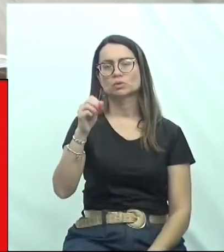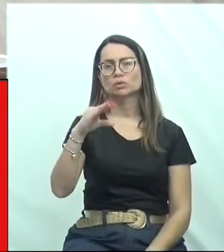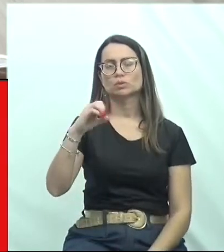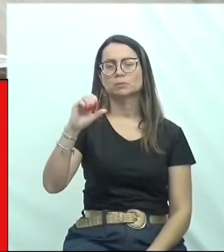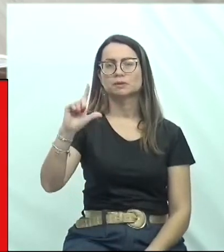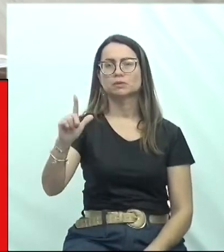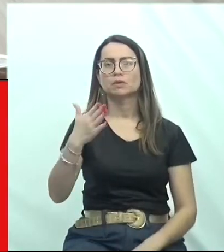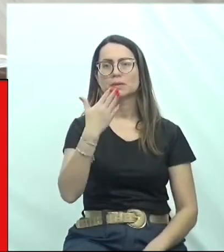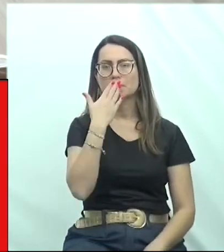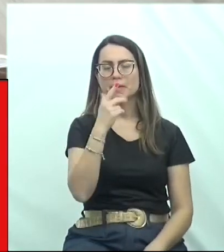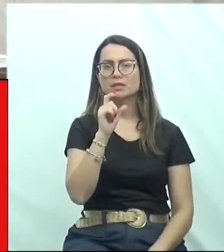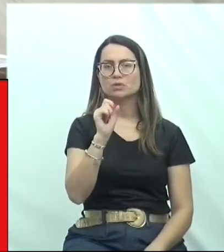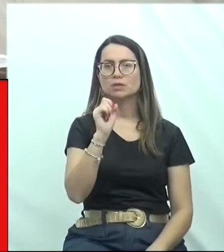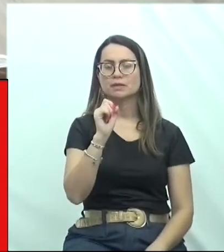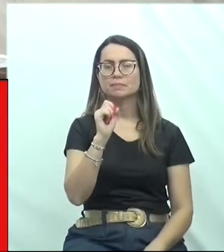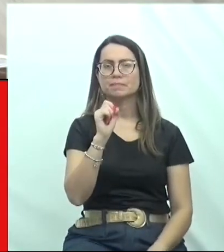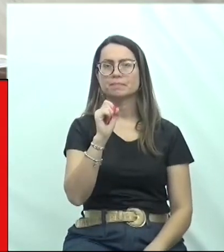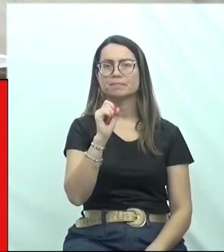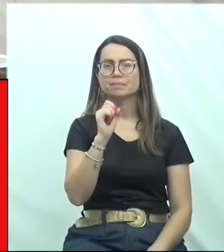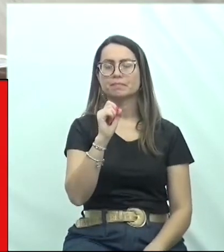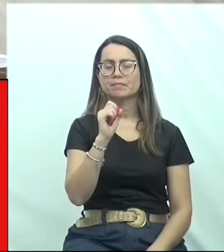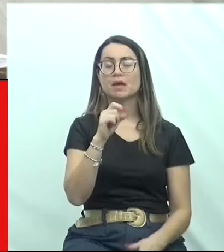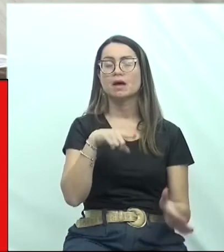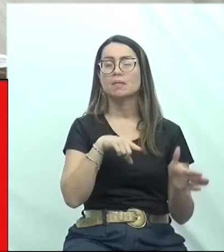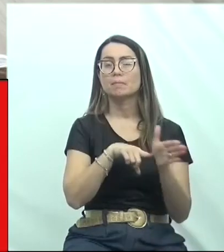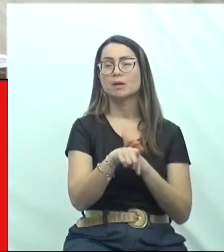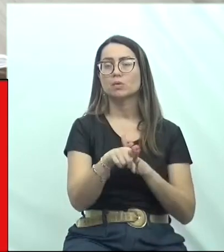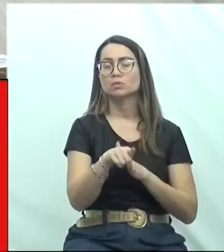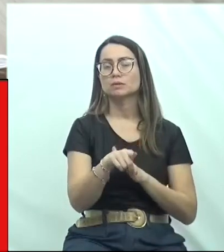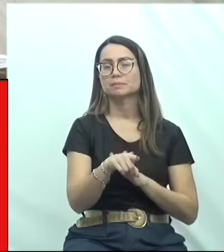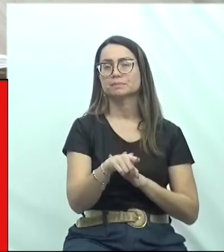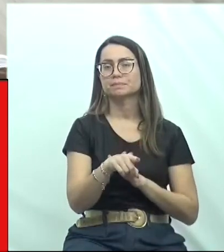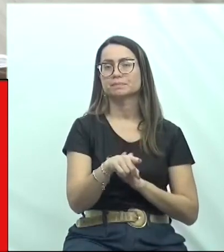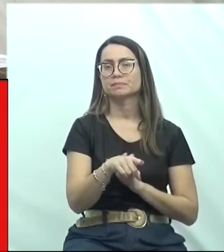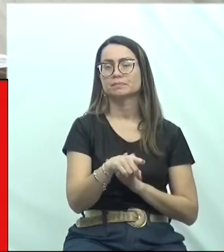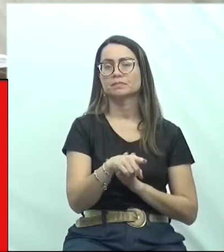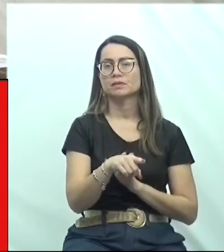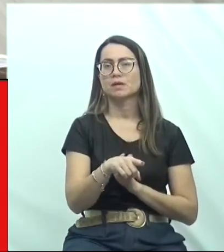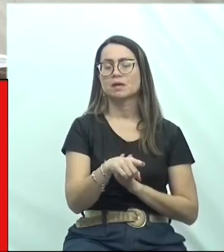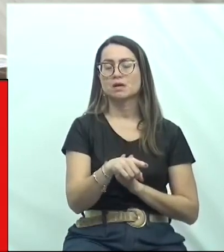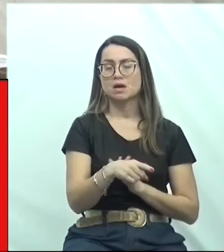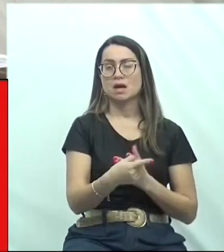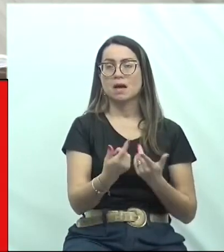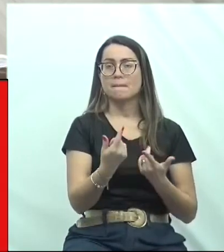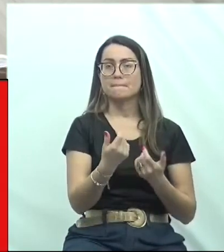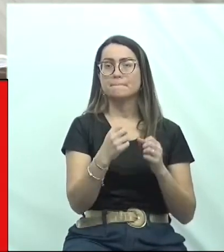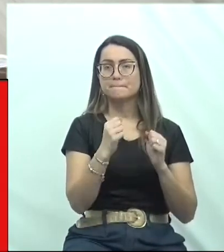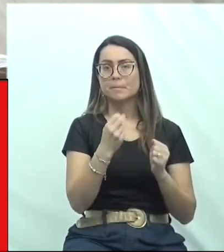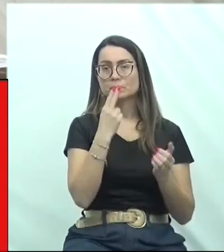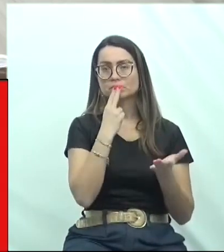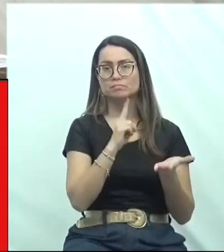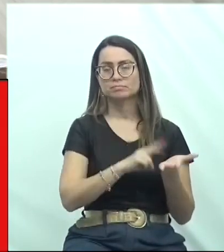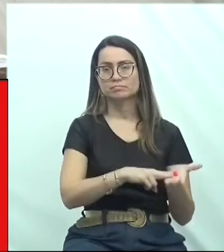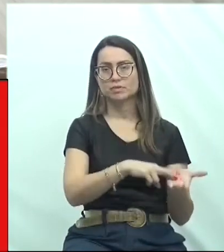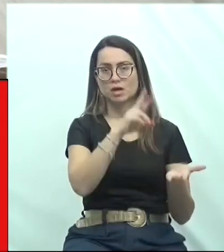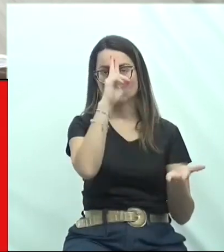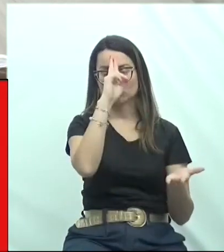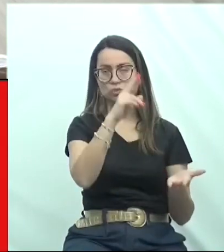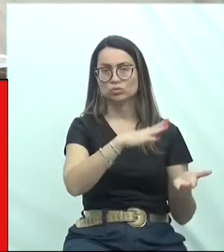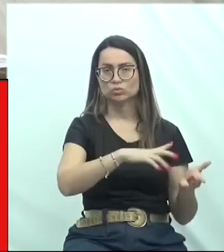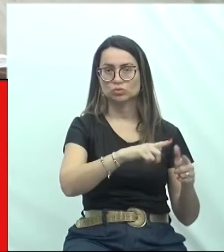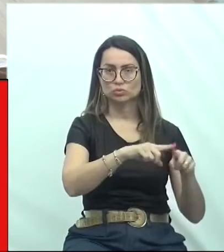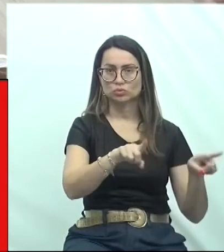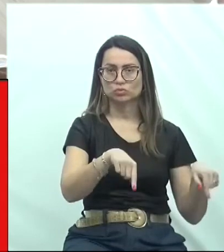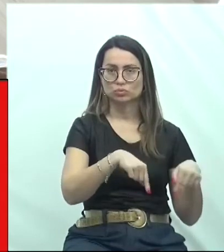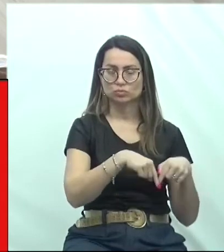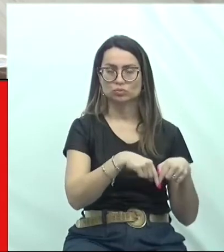os seguintes questionamentos. Primeiro, é possível notificar o proprietário do terreno localizado na rua Bento Antônio